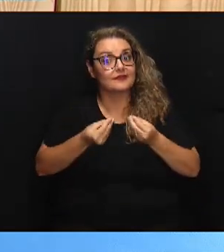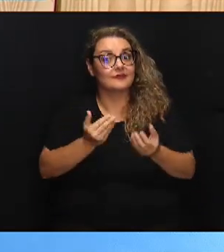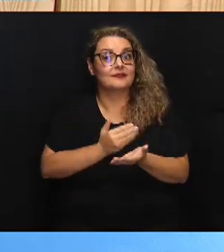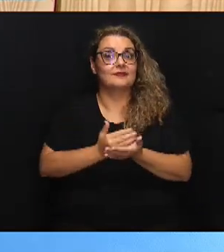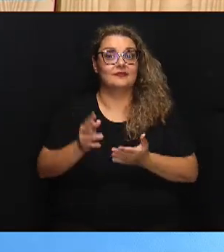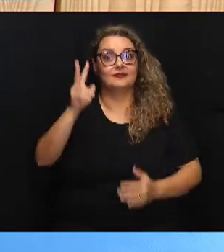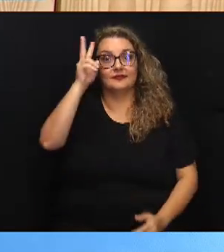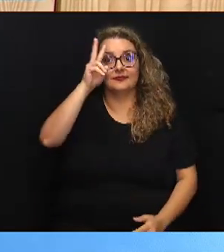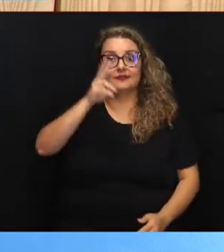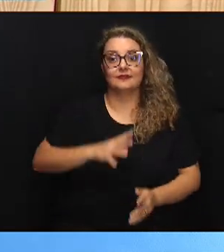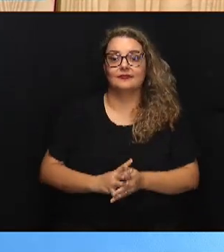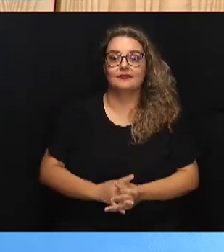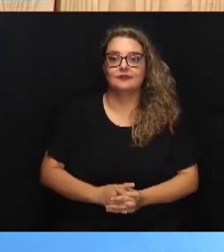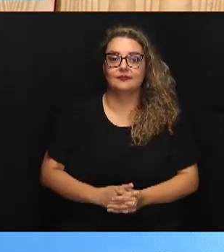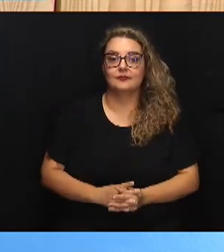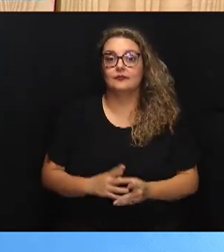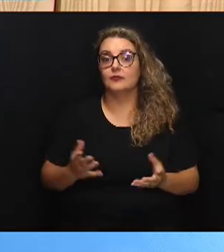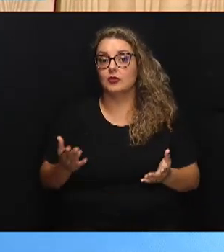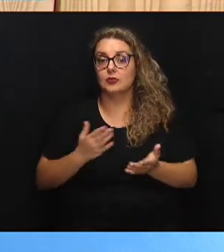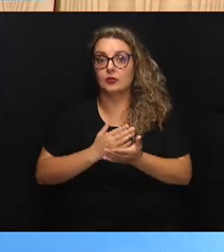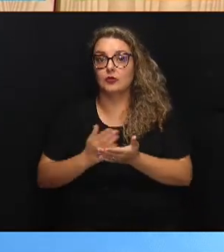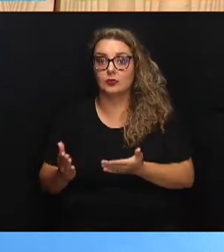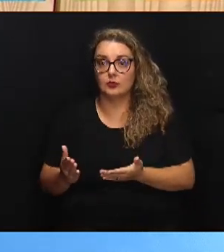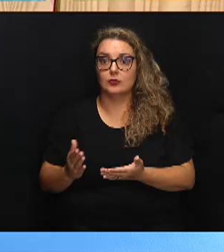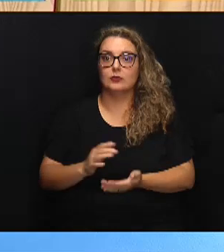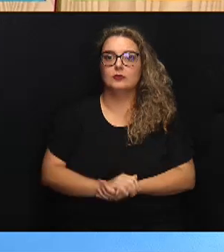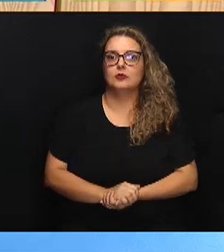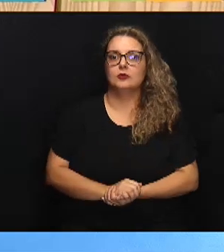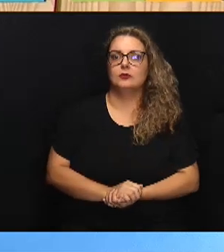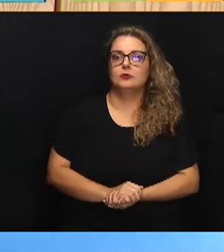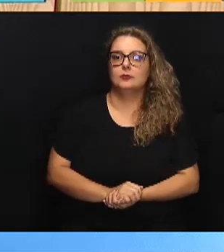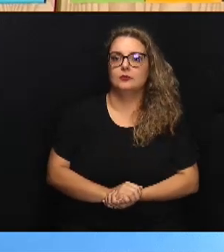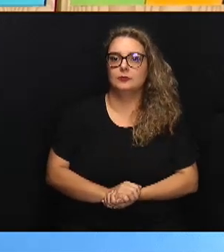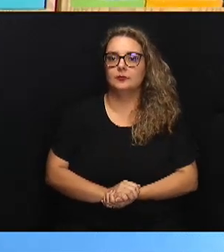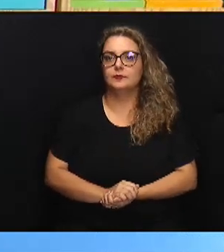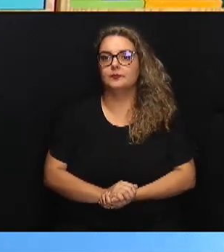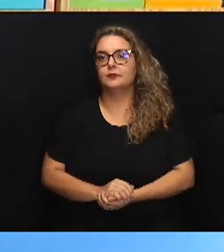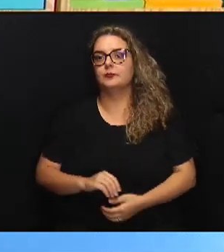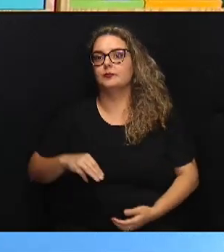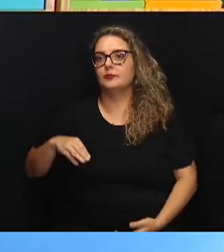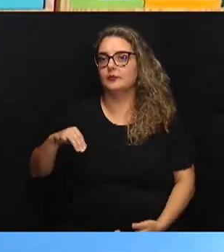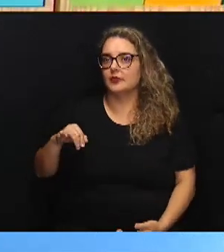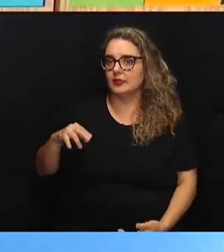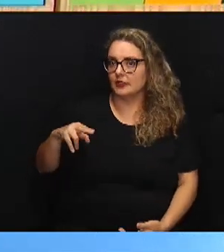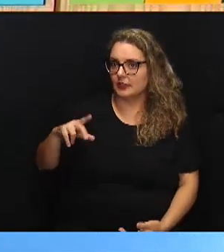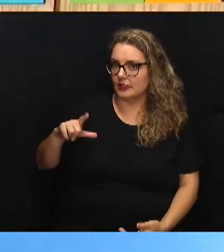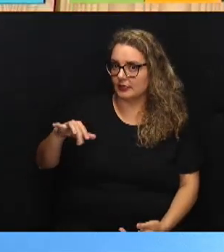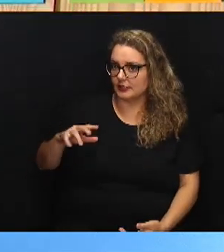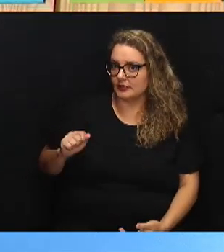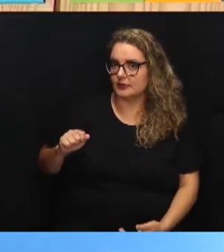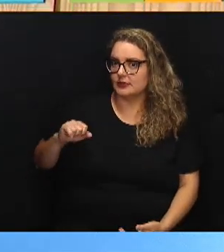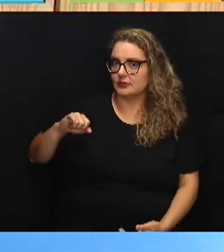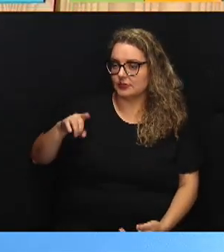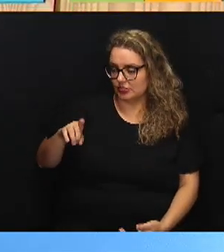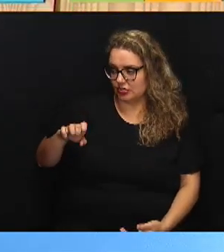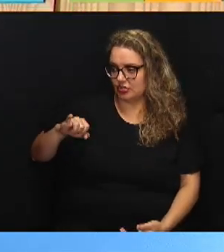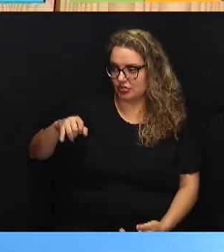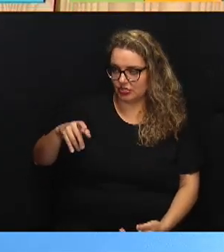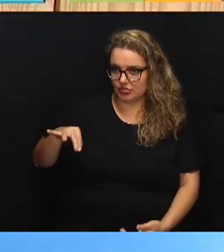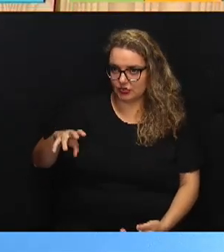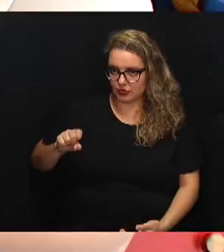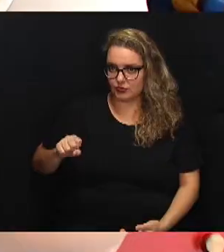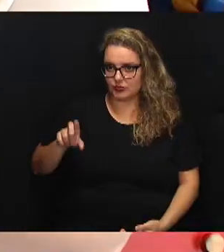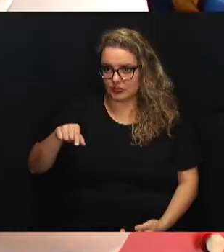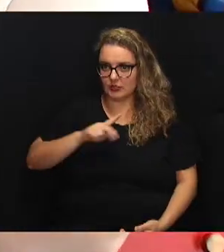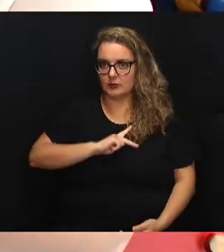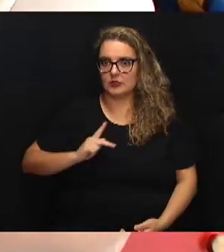história. Bom, começou com a Melissa de Jesus, ela é a presidente da instituição da UniaSec. Antes